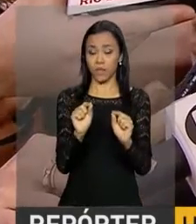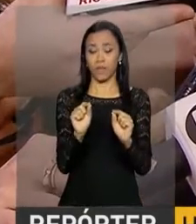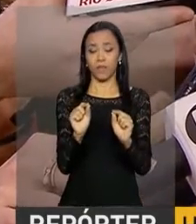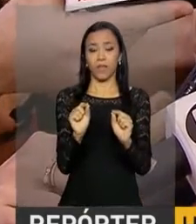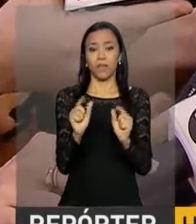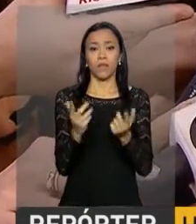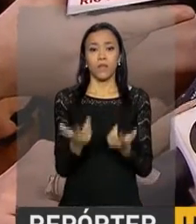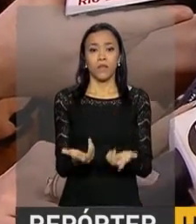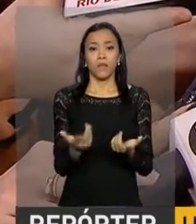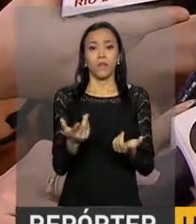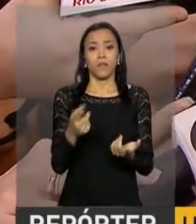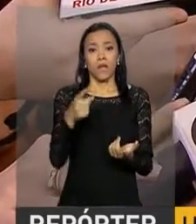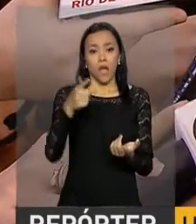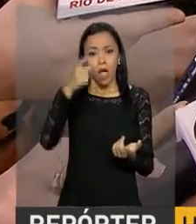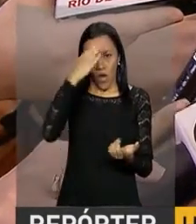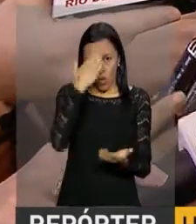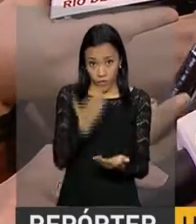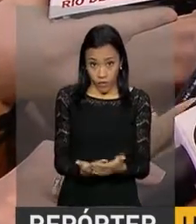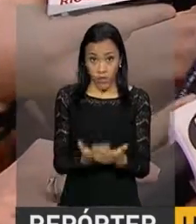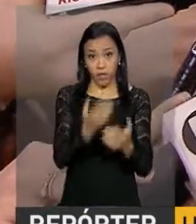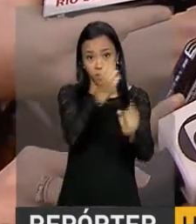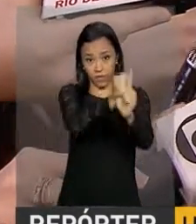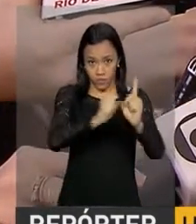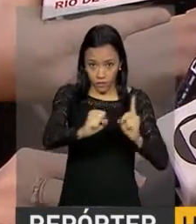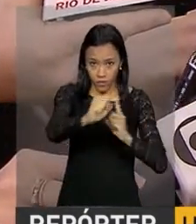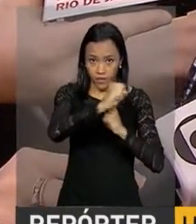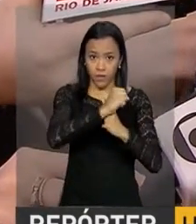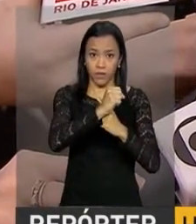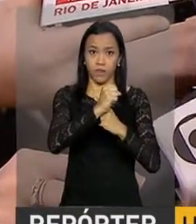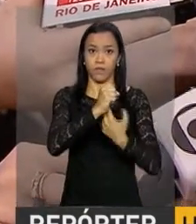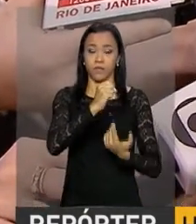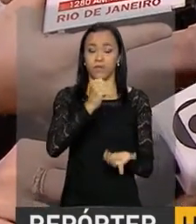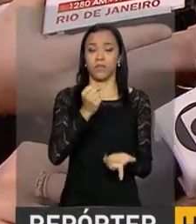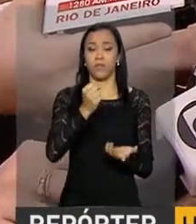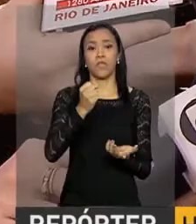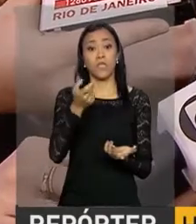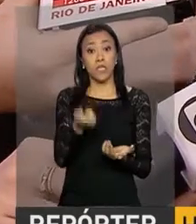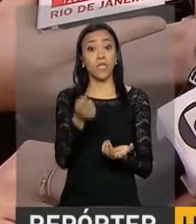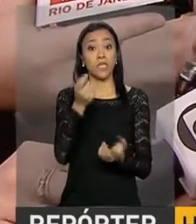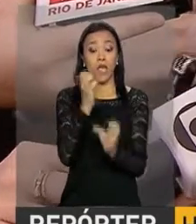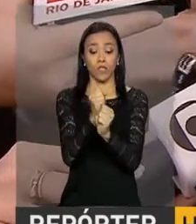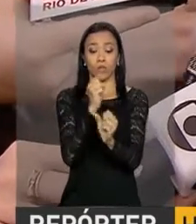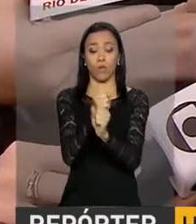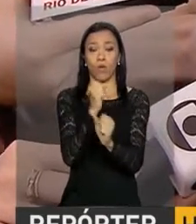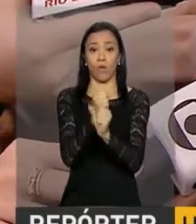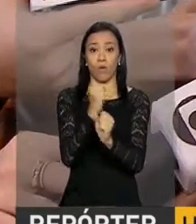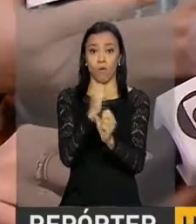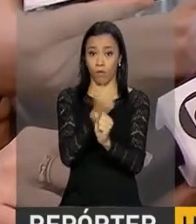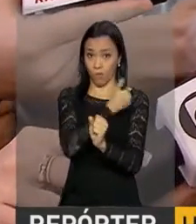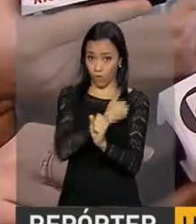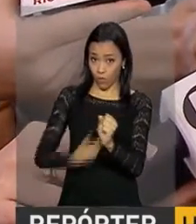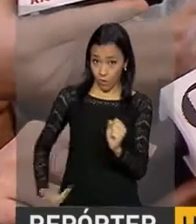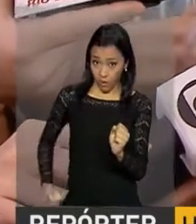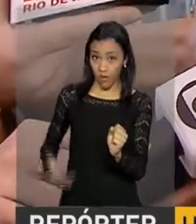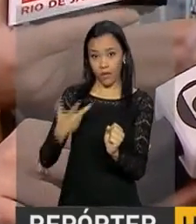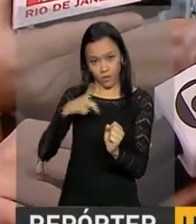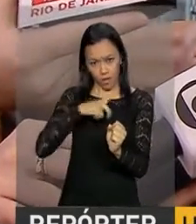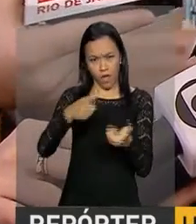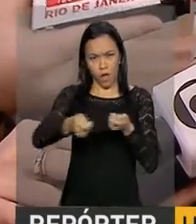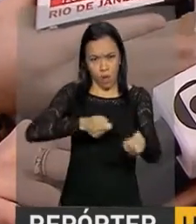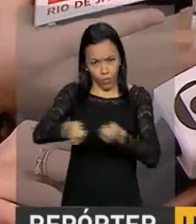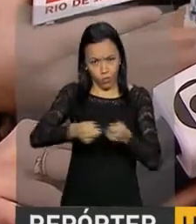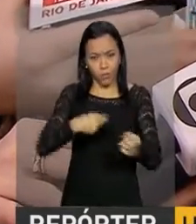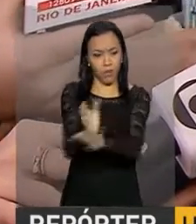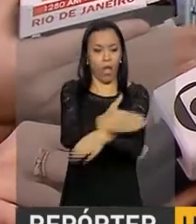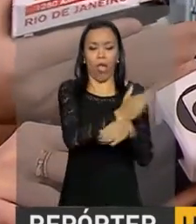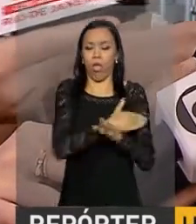cor a confiança da Sociedade Brasileira de que as contas públicas estão sob o controle de que o